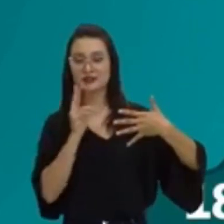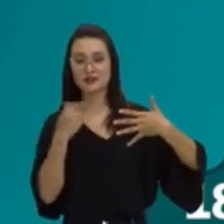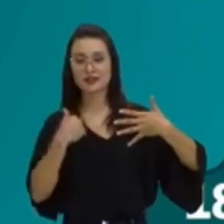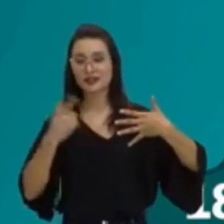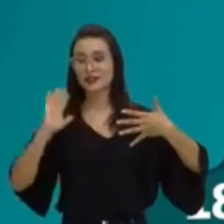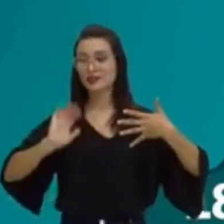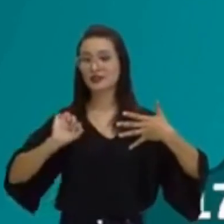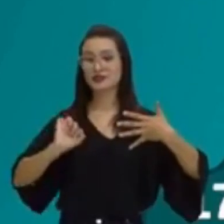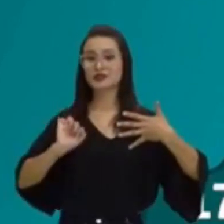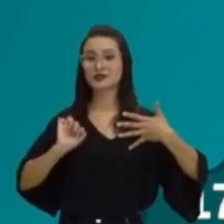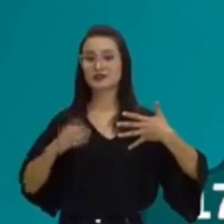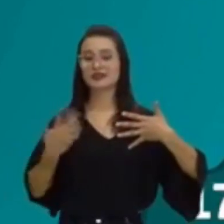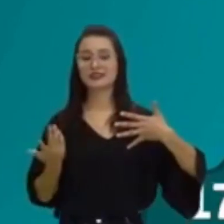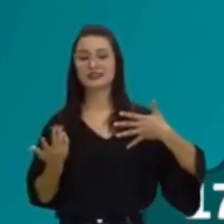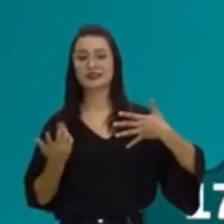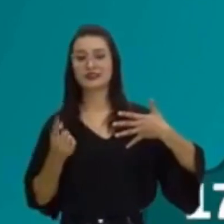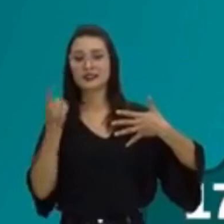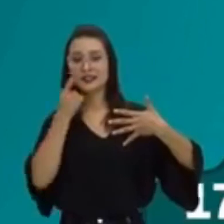tô aqui, né? Tá aqui, ó,